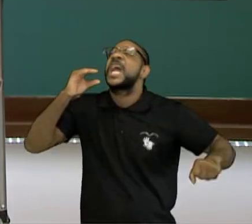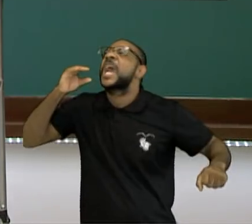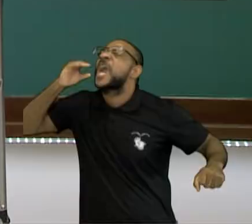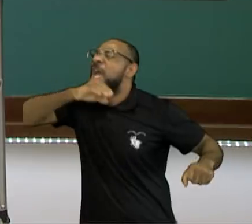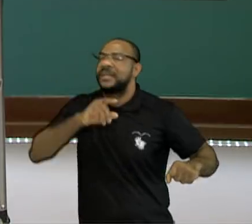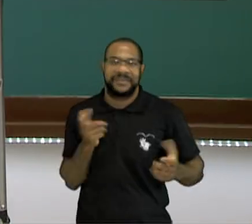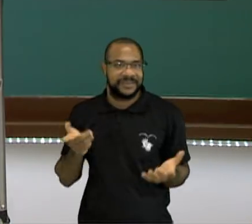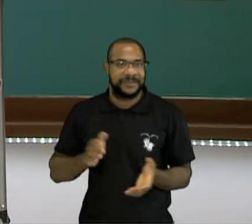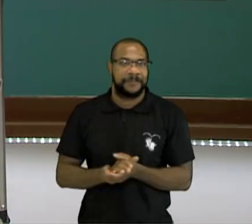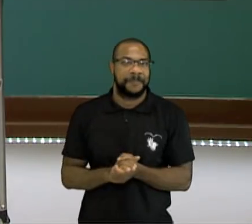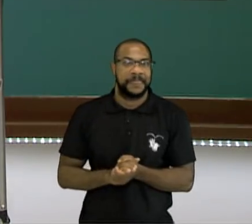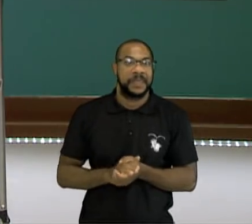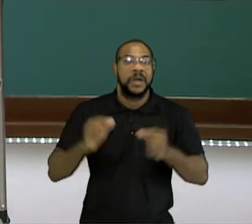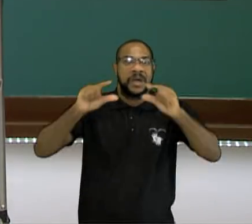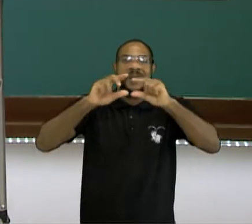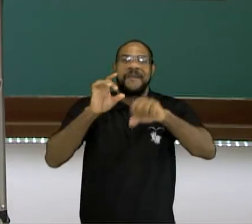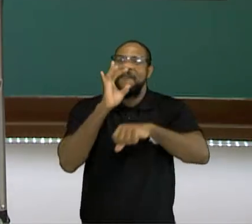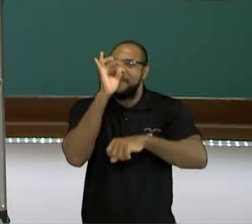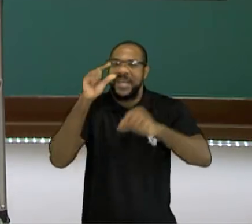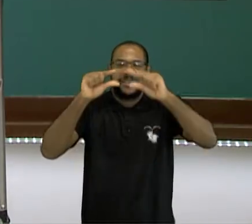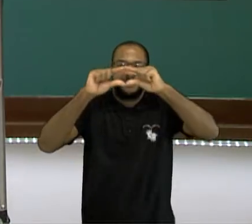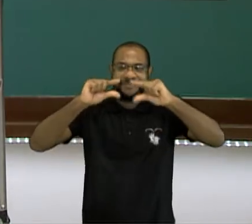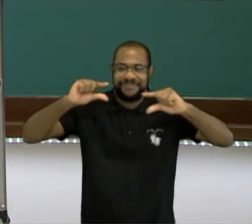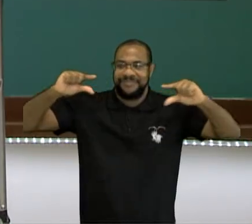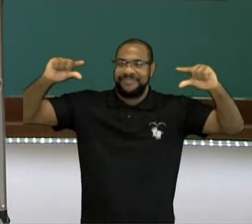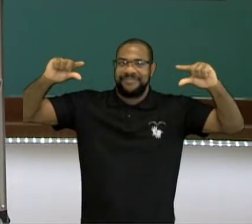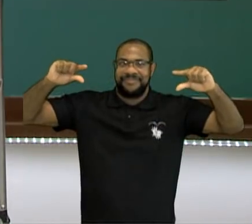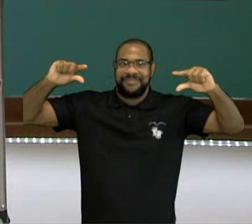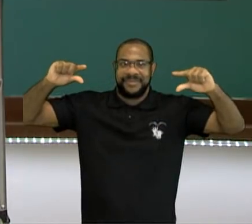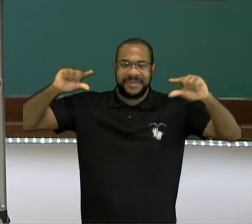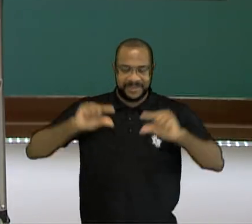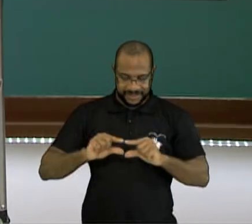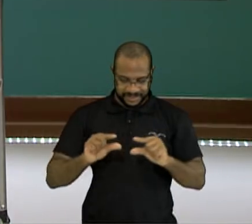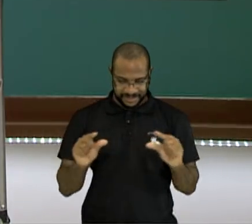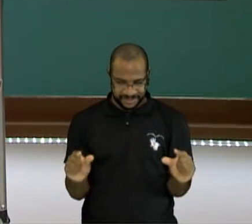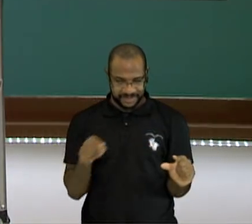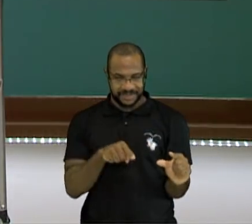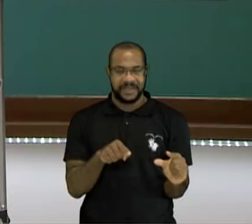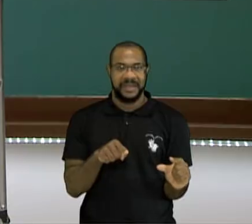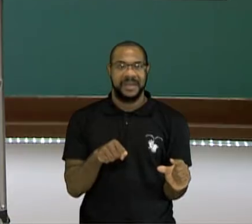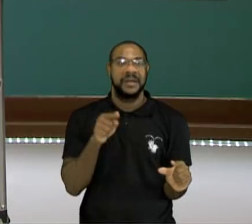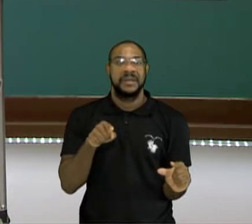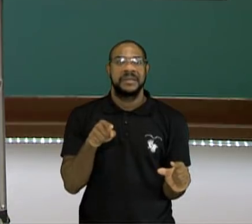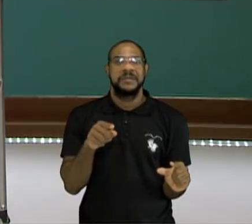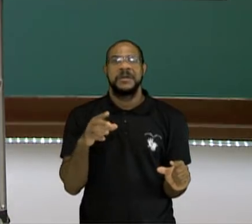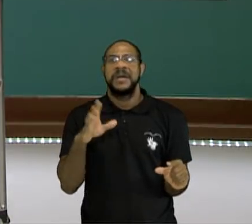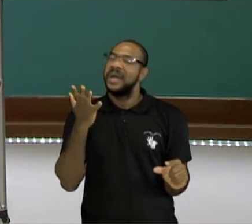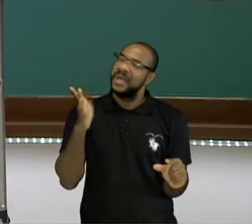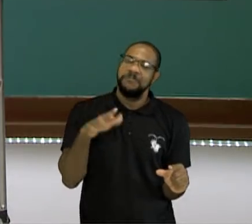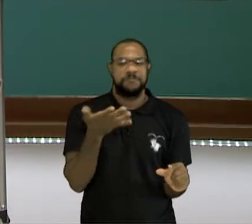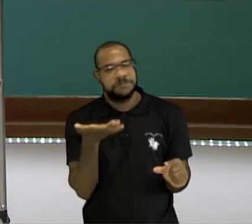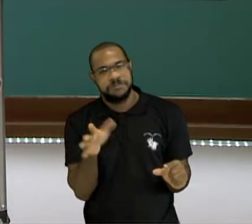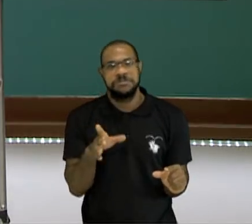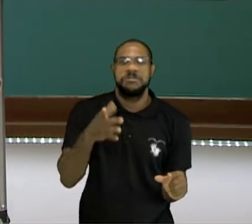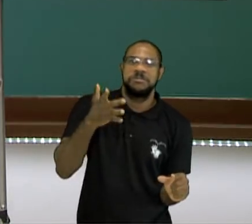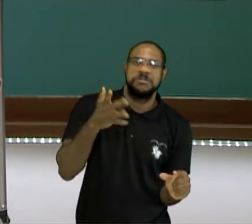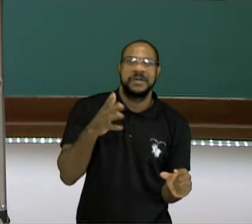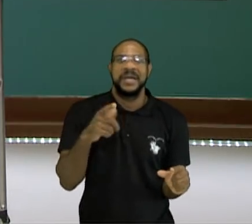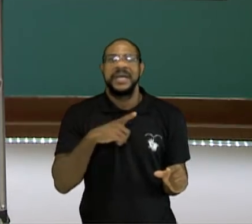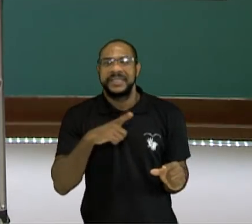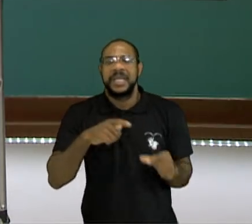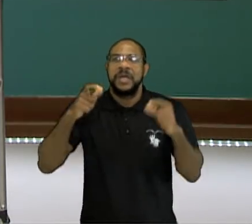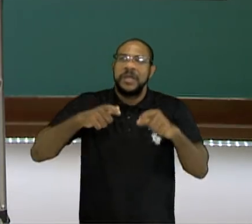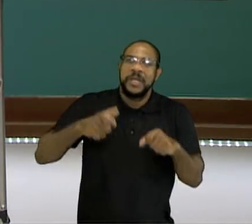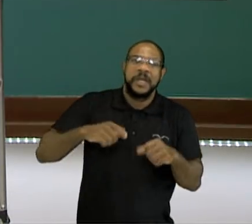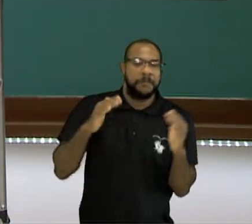Áreas intermediárias, que existem períodos mais quentes e períodos menos quentes, e as áreas ali